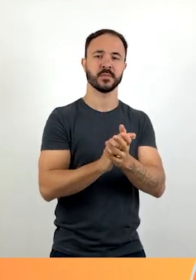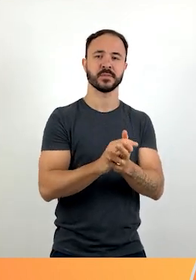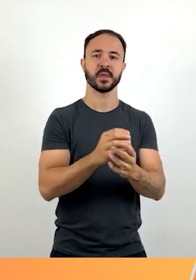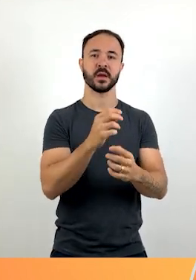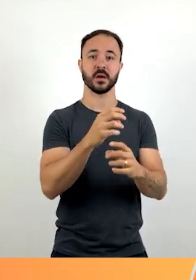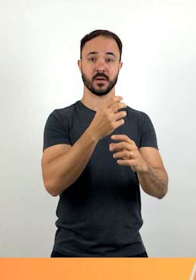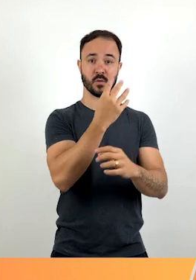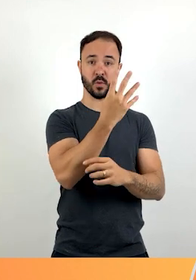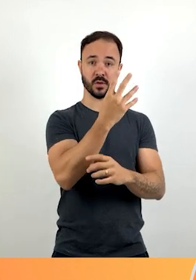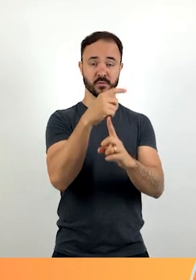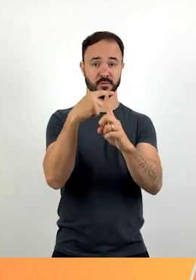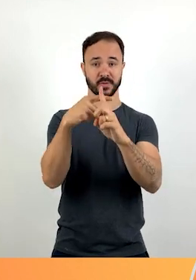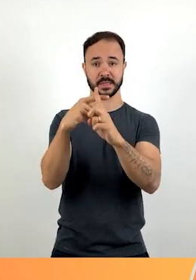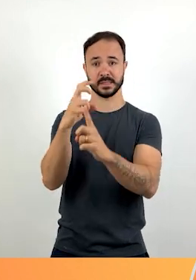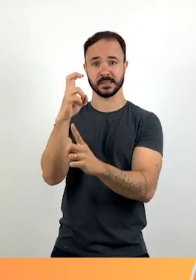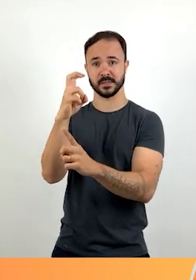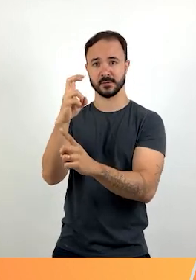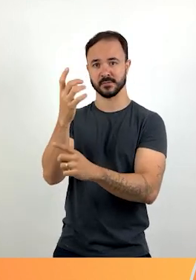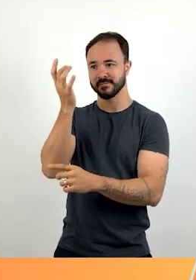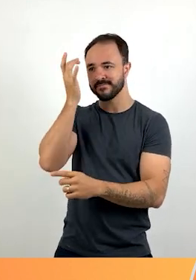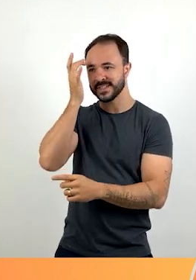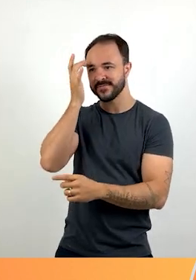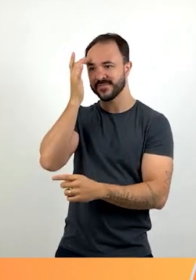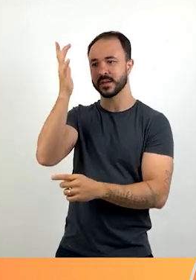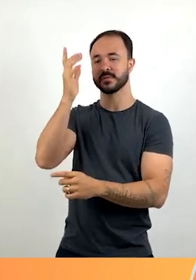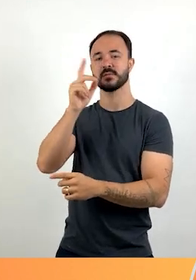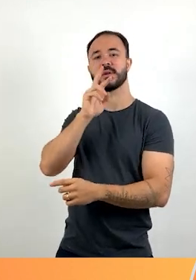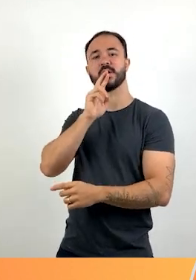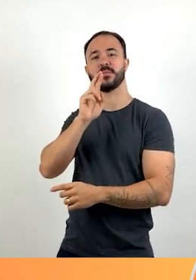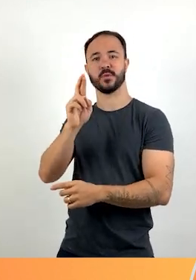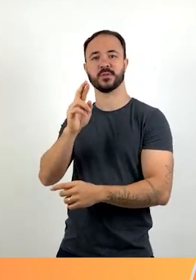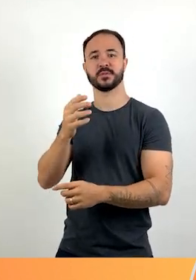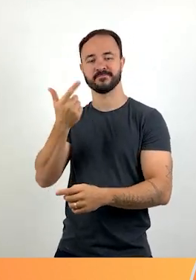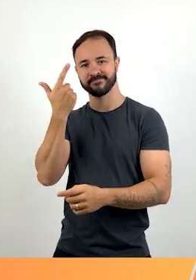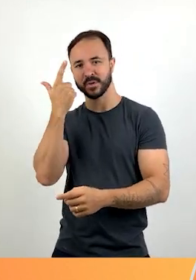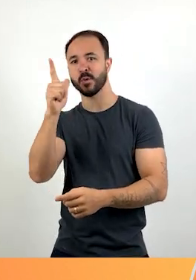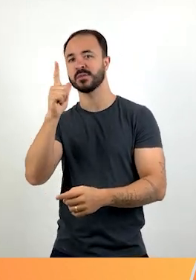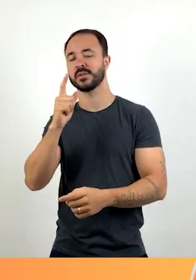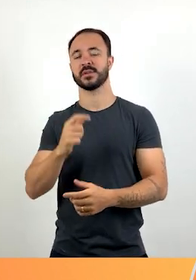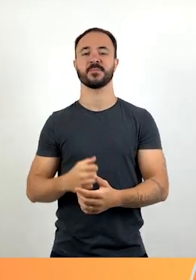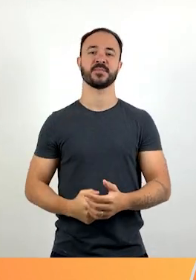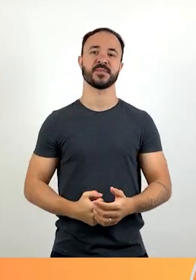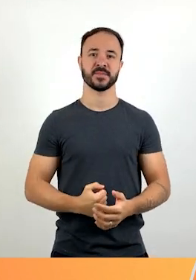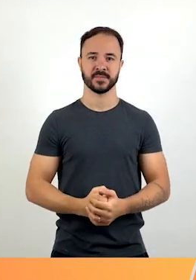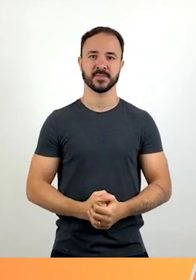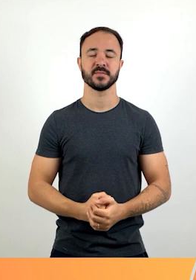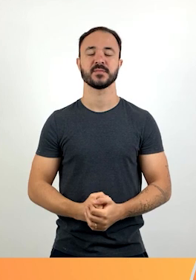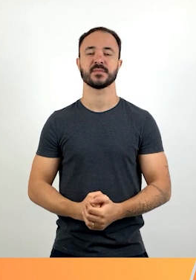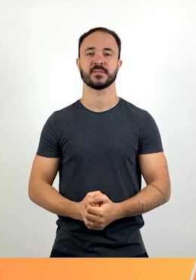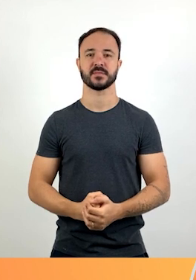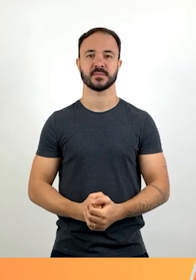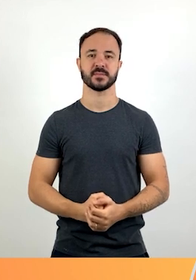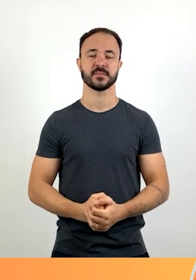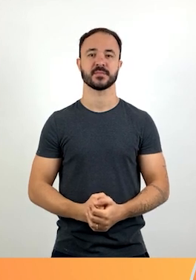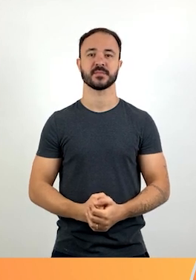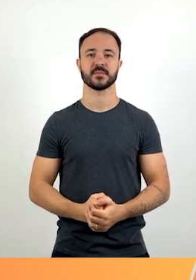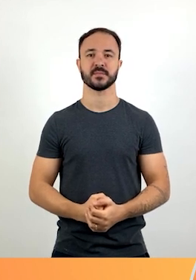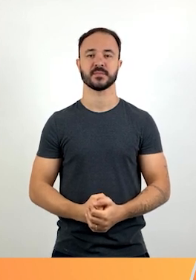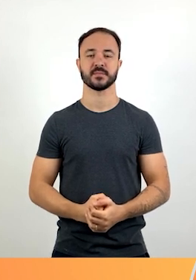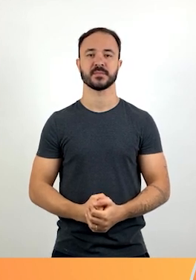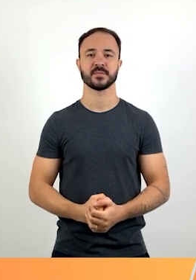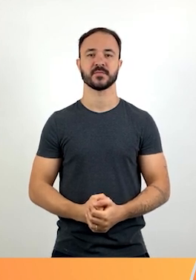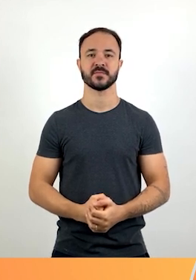4, né? Já que só tem o 4 aí que não é primo. Mas se tivesse outro número, nós teríamos que fazer certamente o